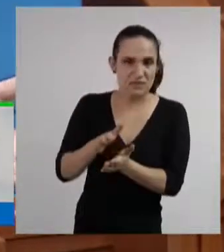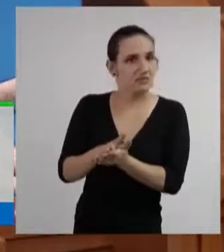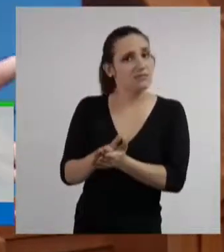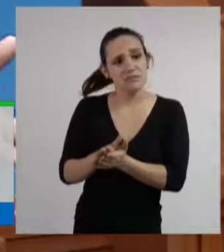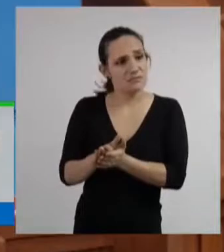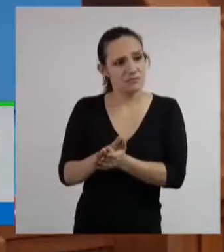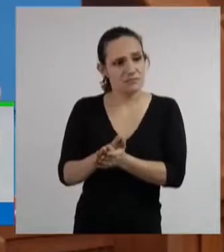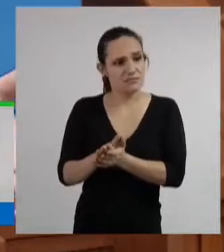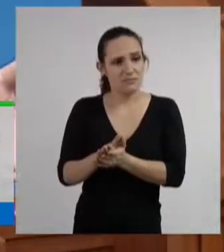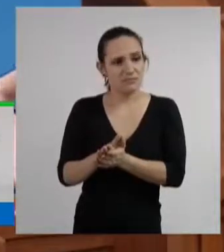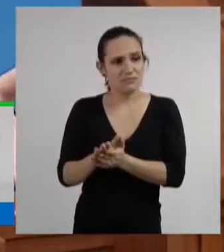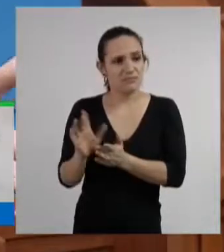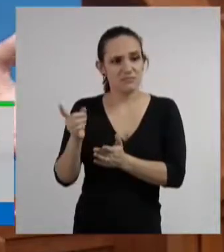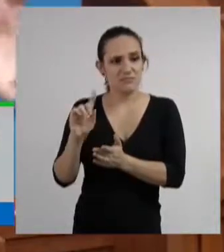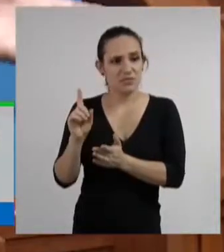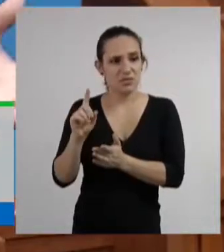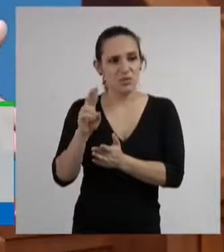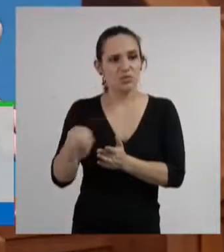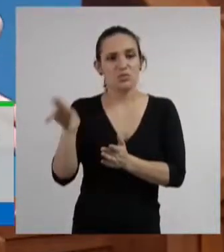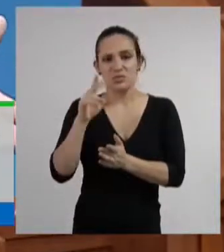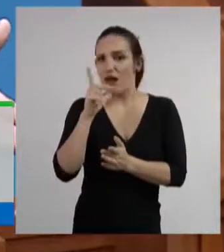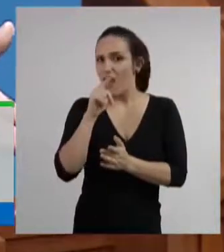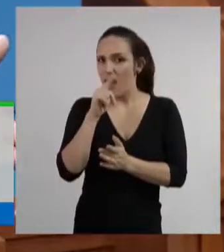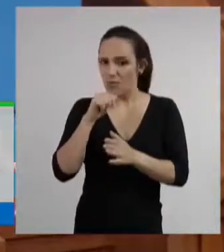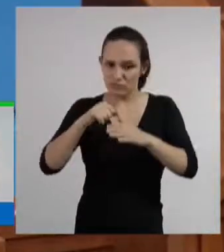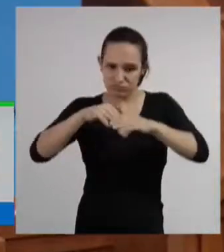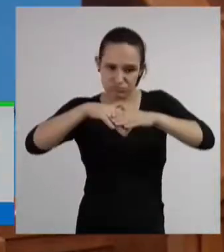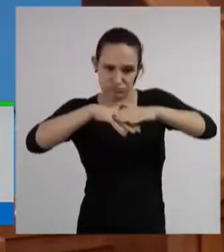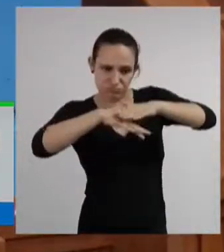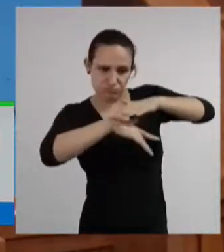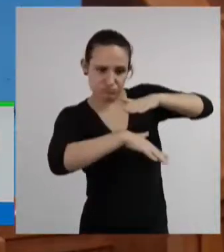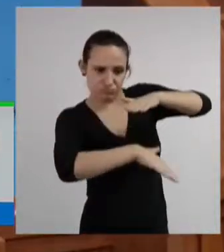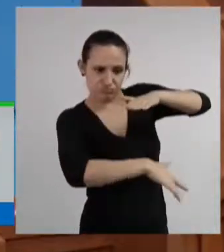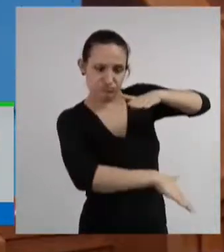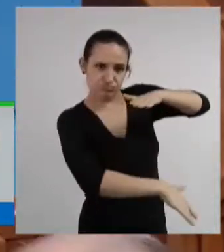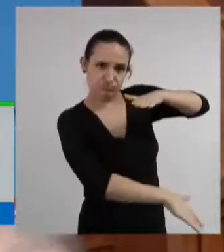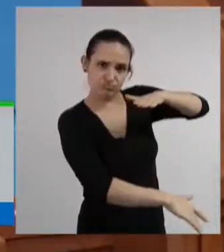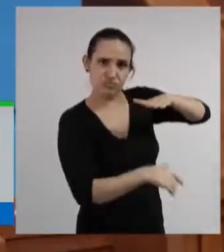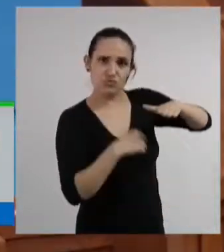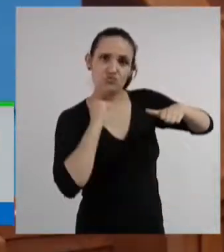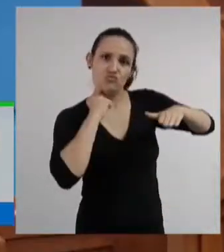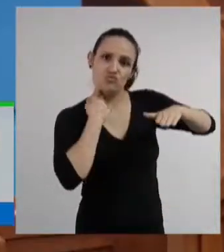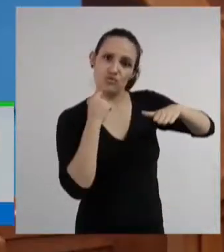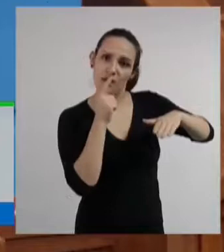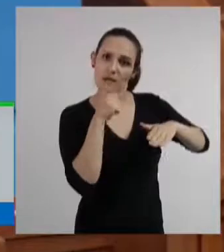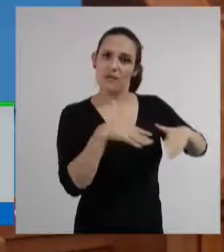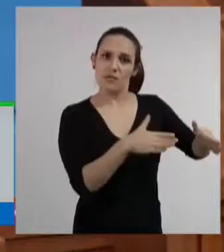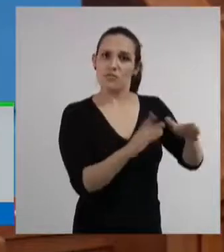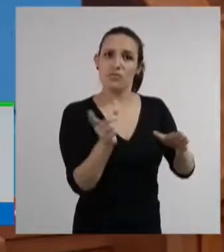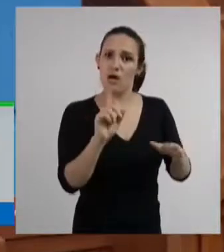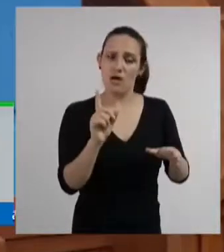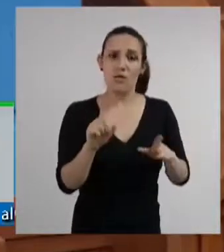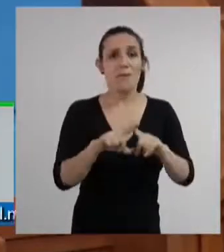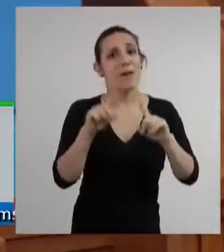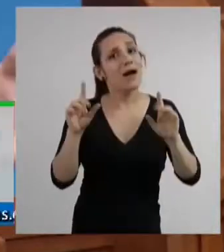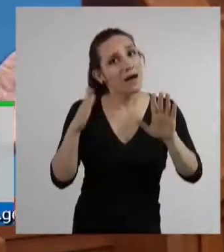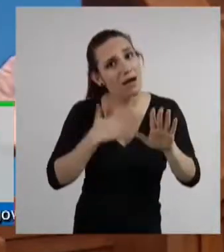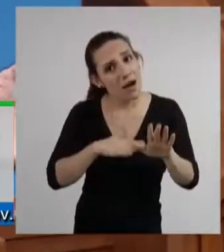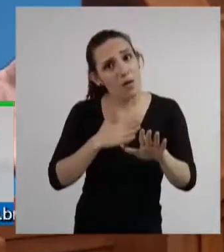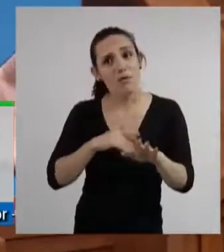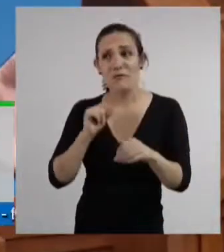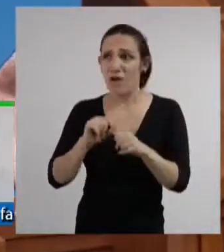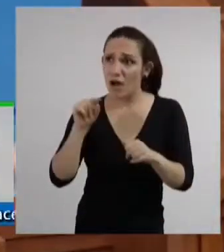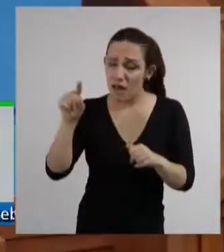água a enxurrada barrenta para os rios. Então, o que está se fazendo em Bonito também é isso. Agora,